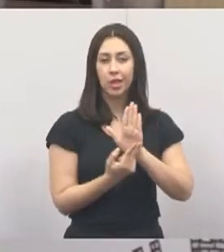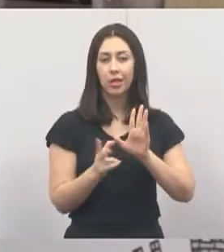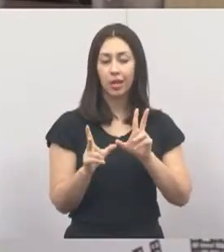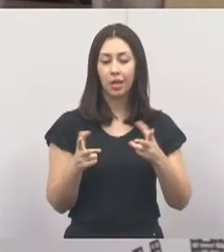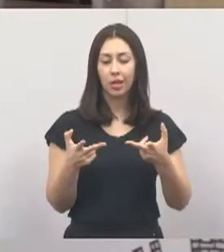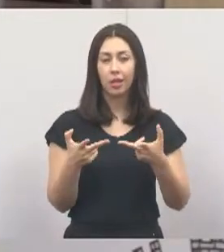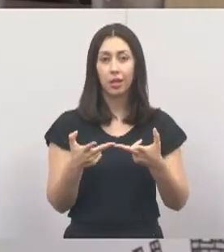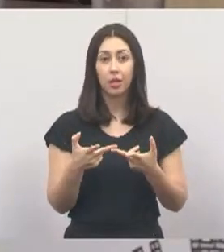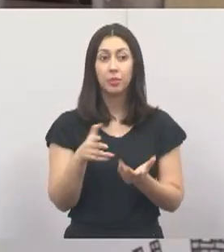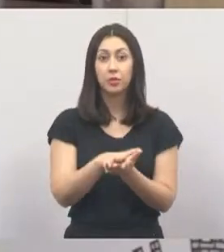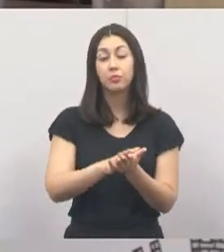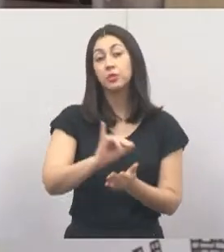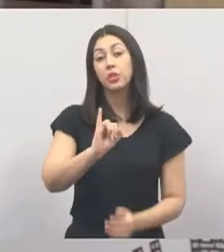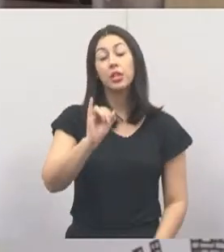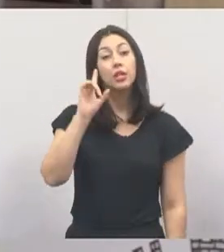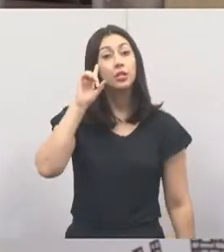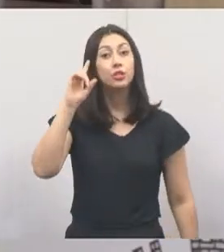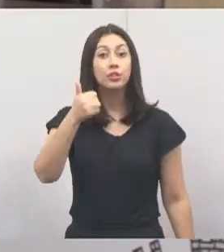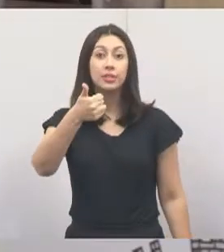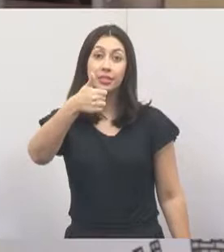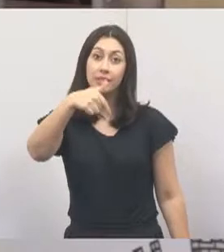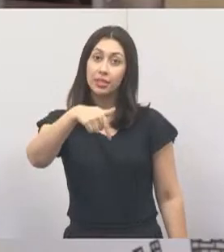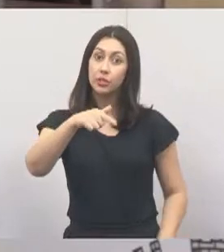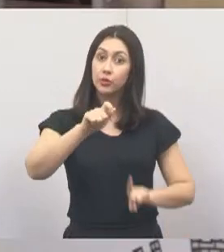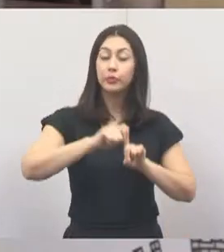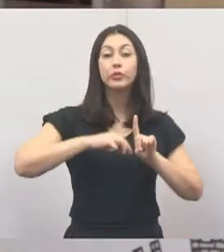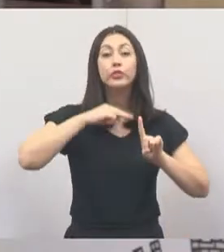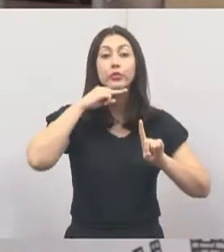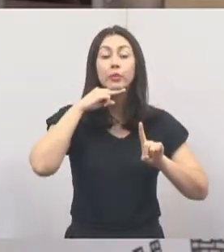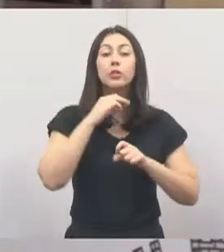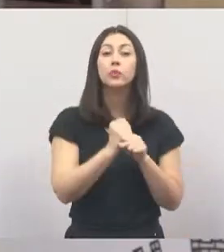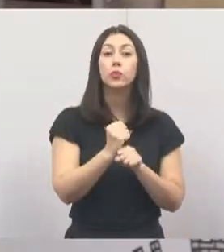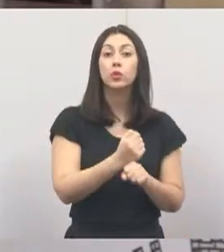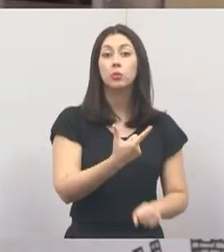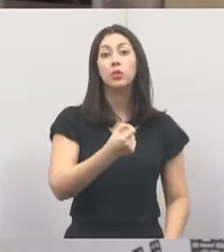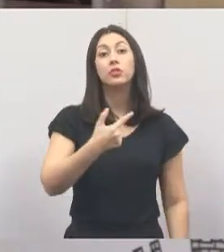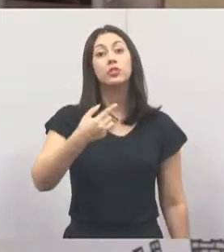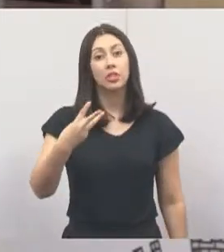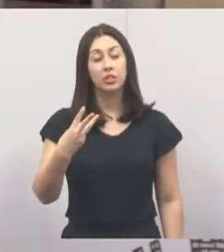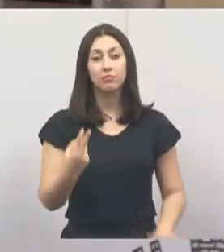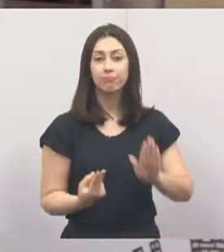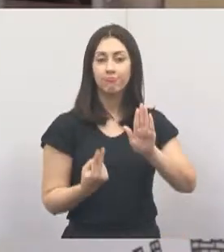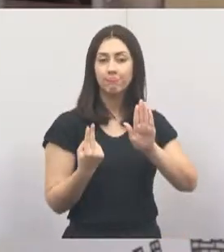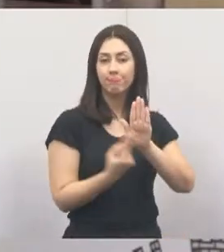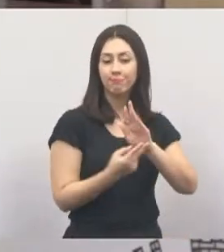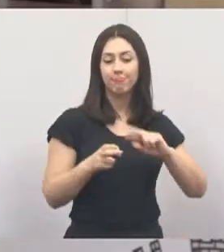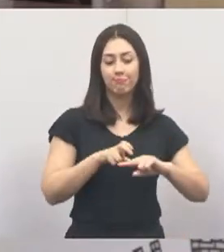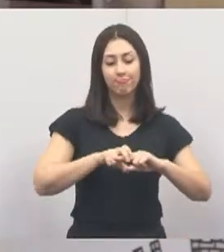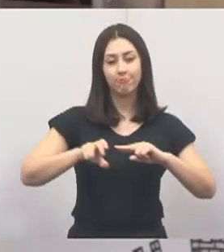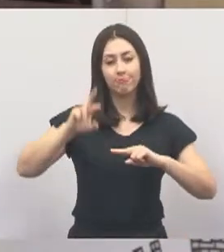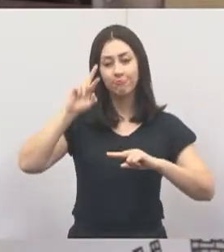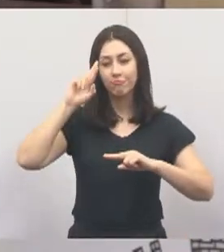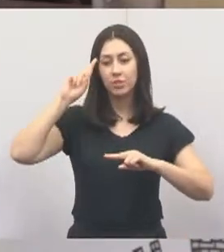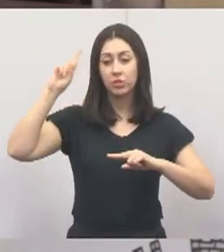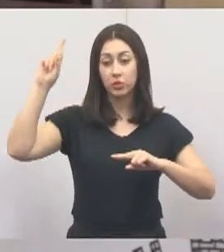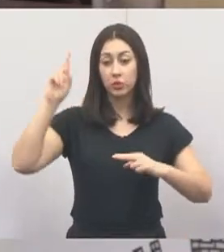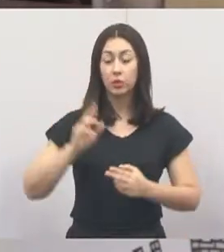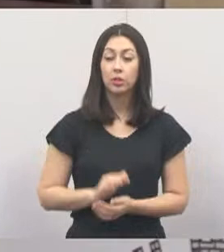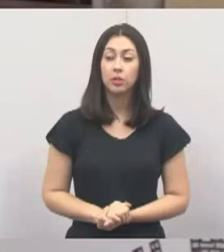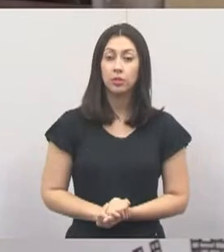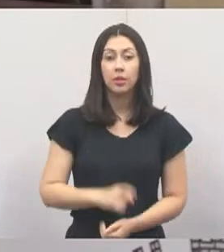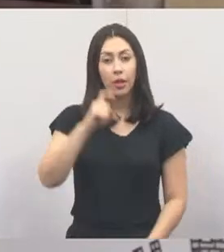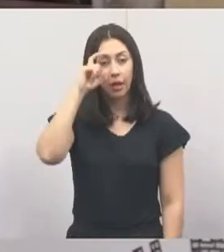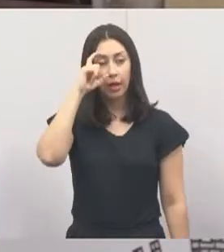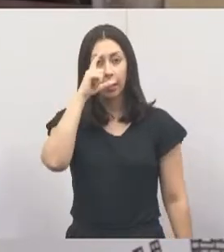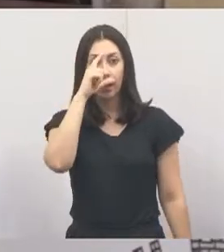Municipal, 17 de março de 2023. Autoria, mesa diretora,